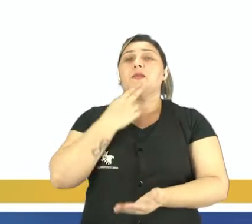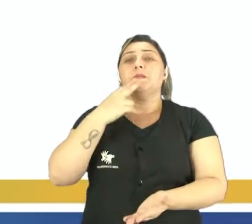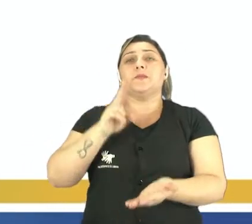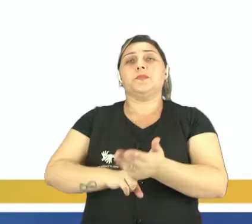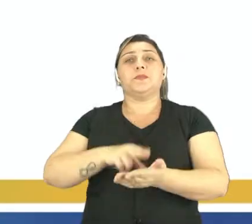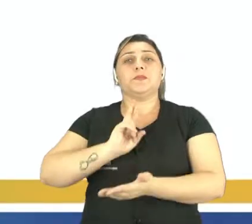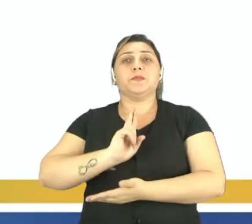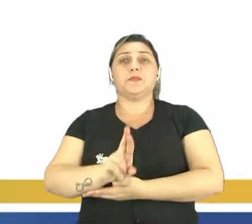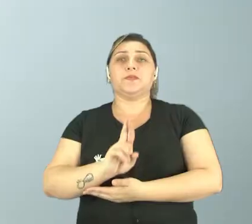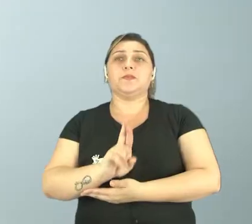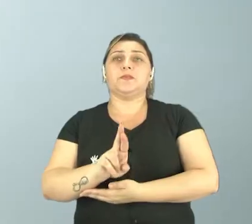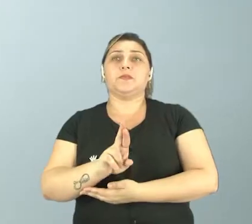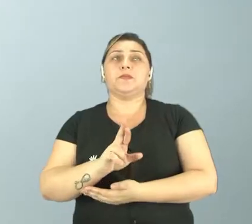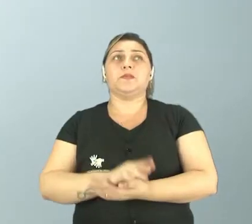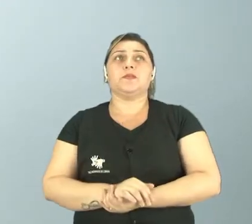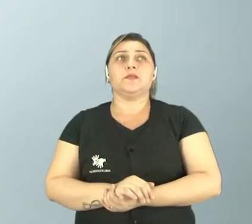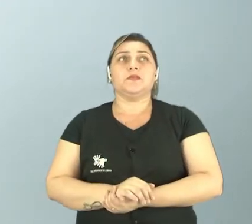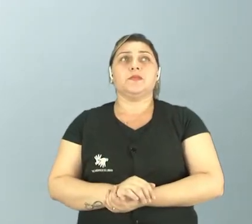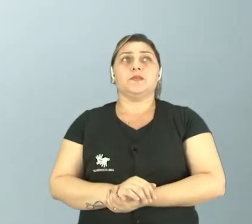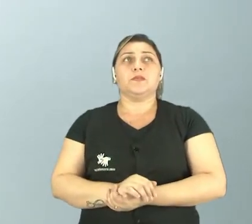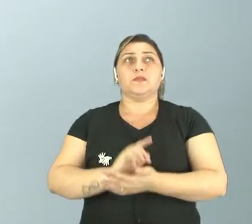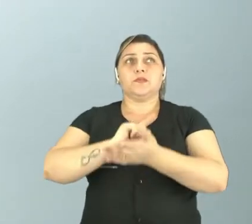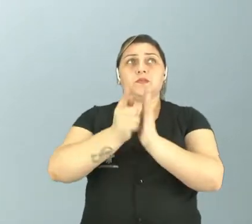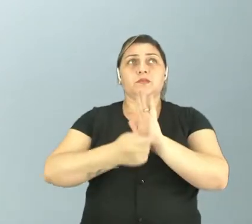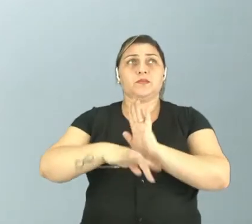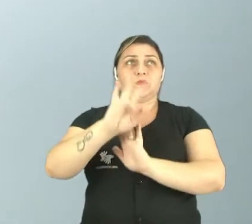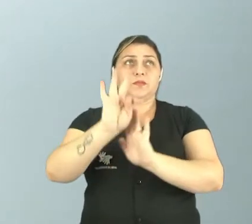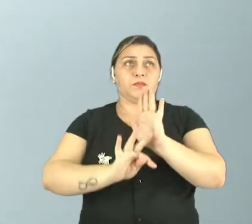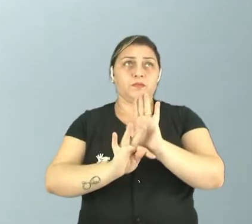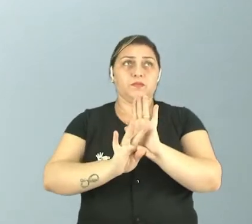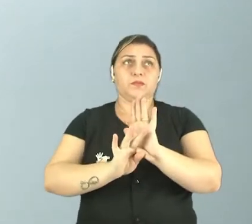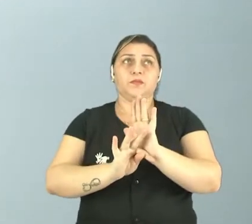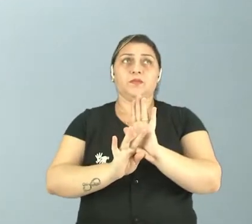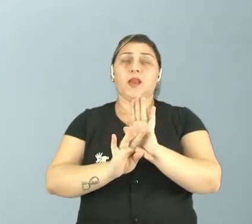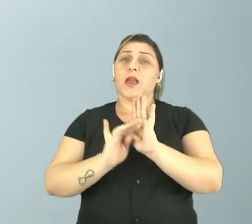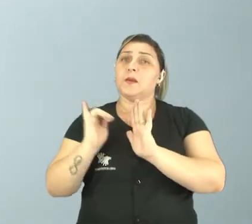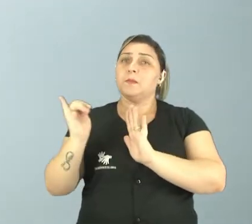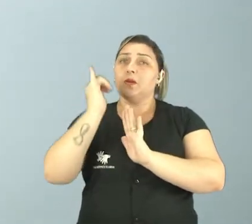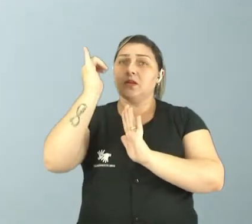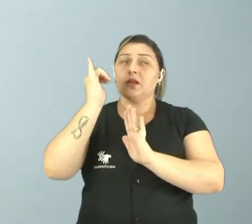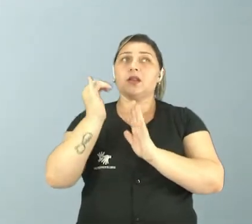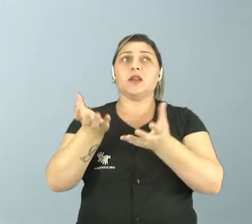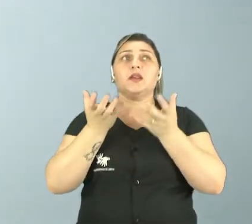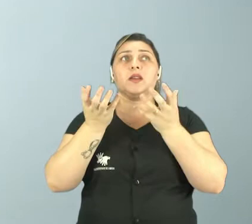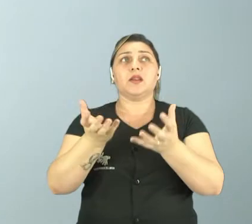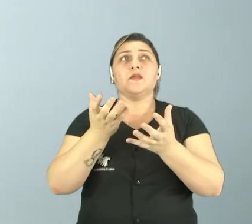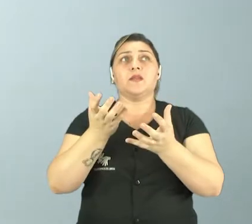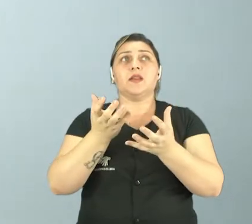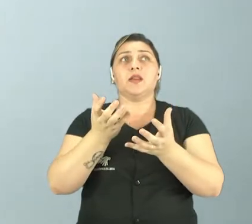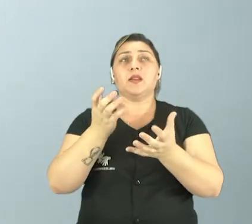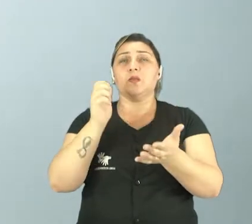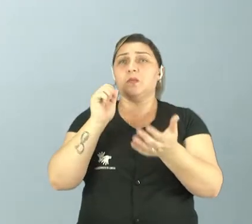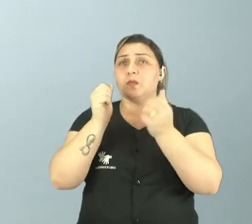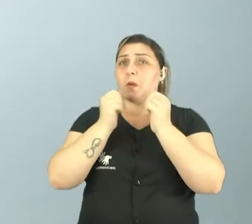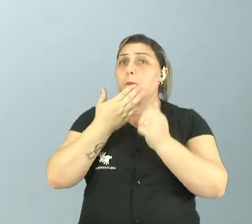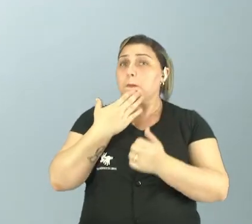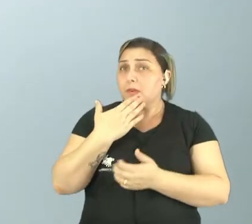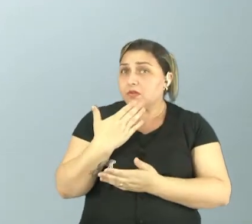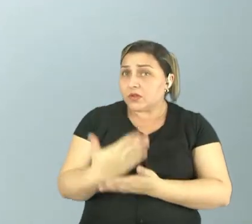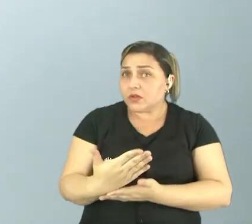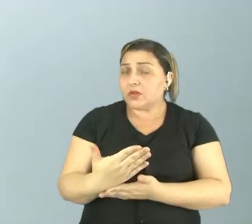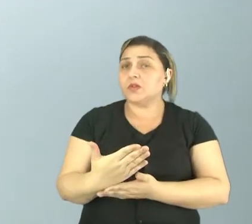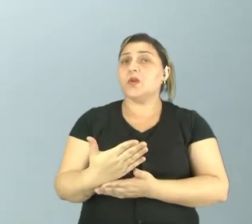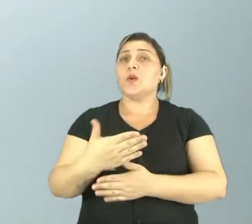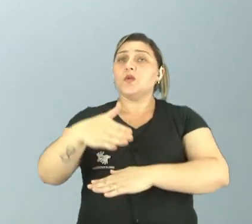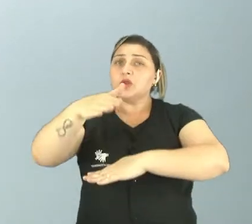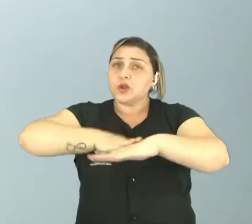de reclamação ele é um gênero textual fundamental quando a gente quer fazer uma requisição, um pedido,